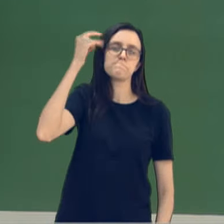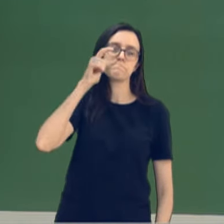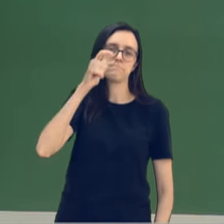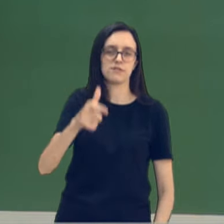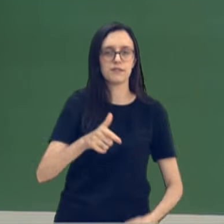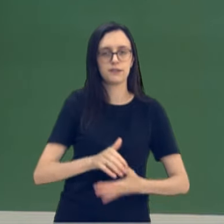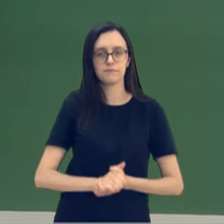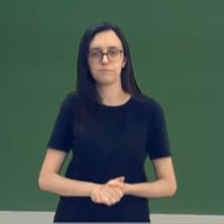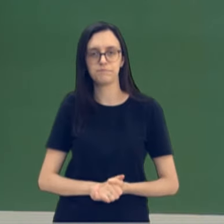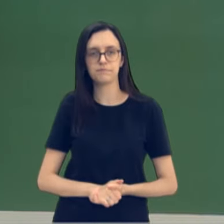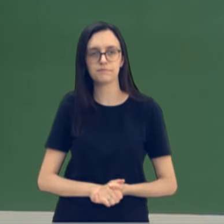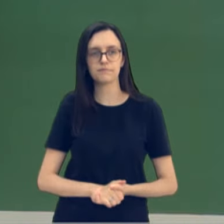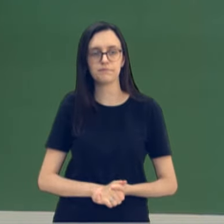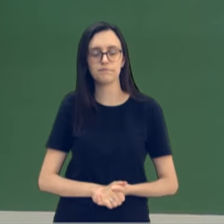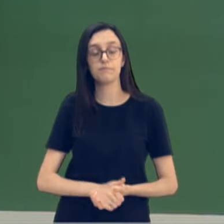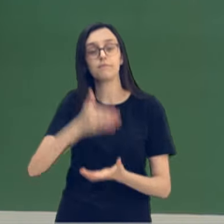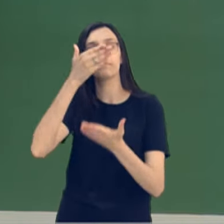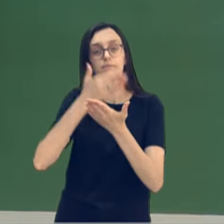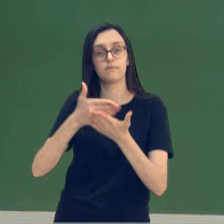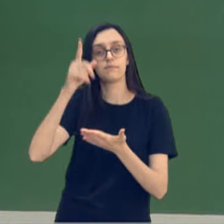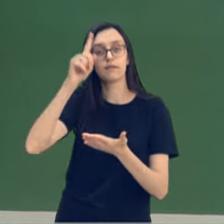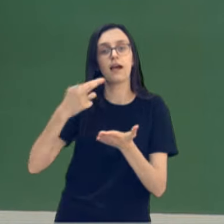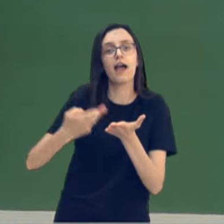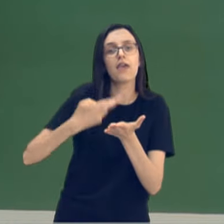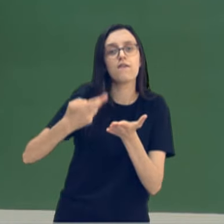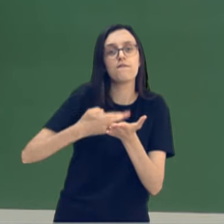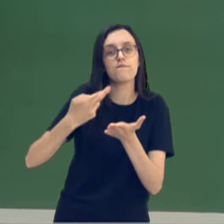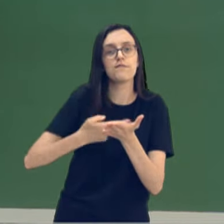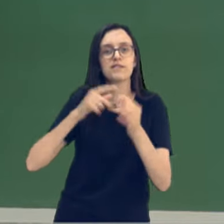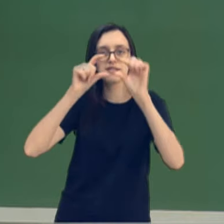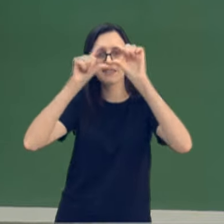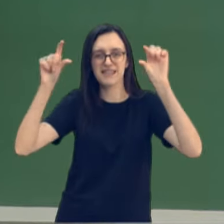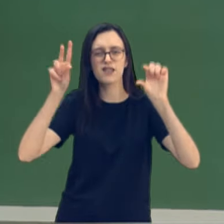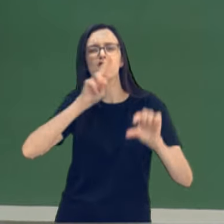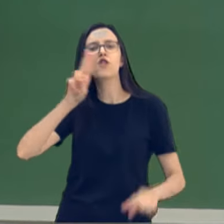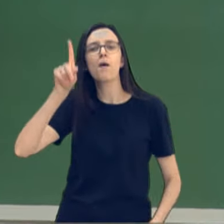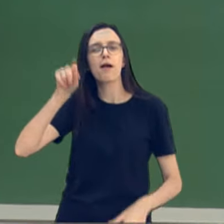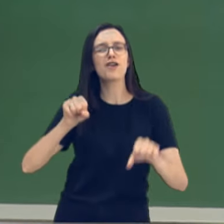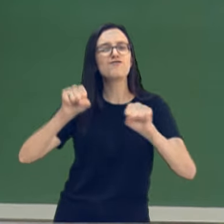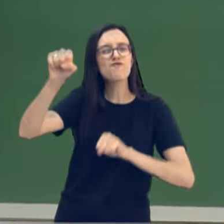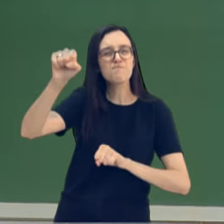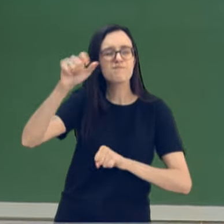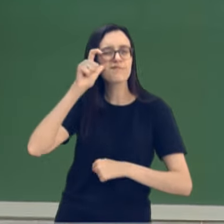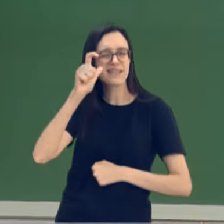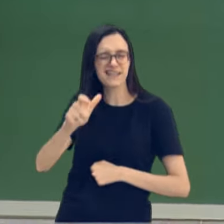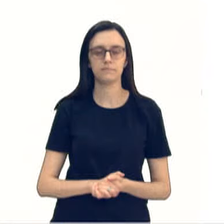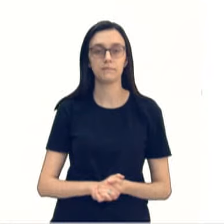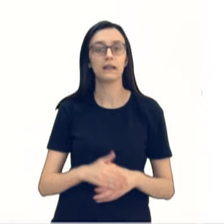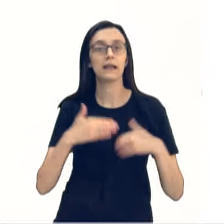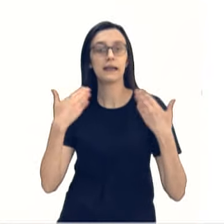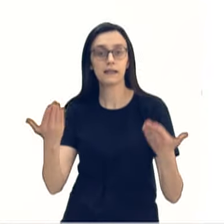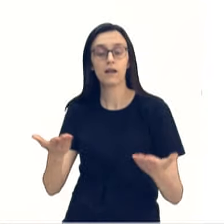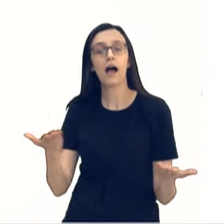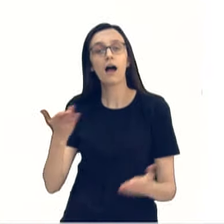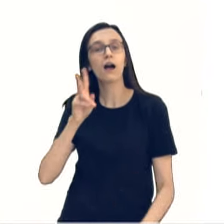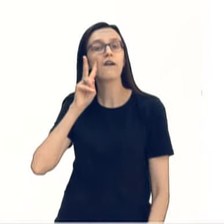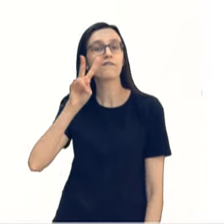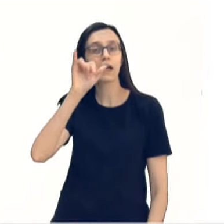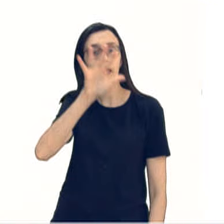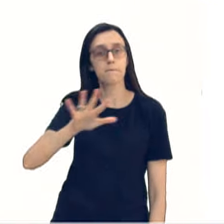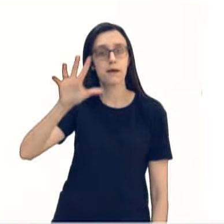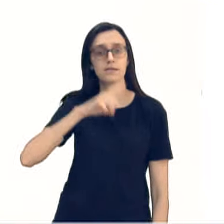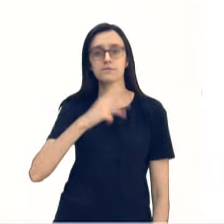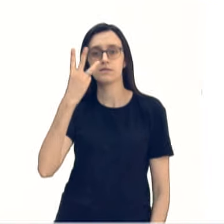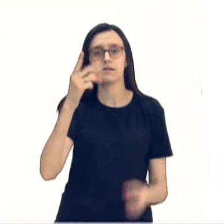capa, o início da matéria na revista é super interessante, com fotos de tipos de coronavírus. Aqui a gente enxerga